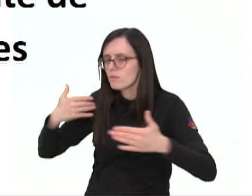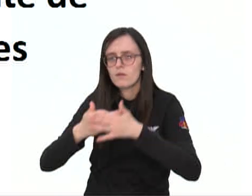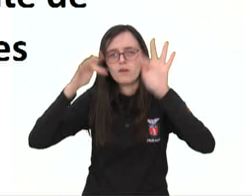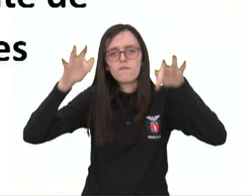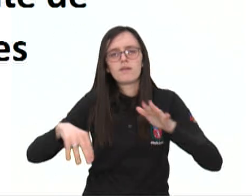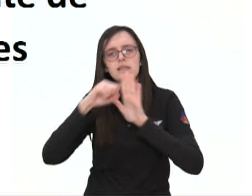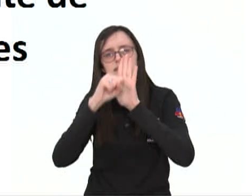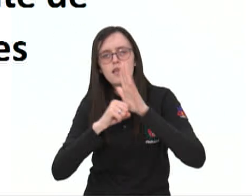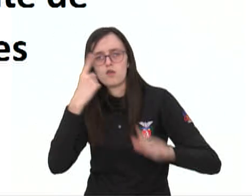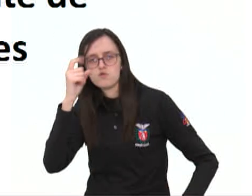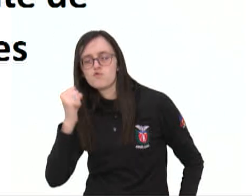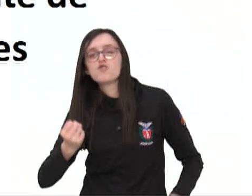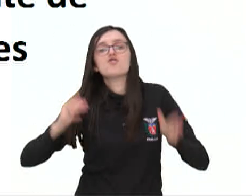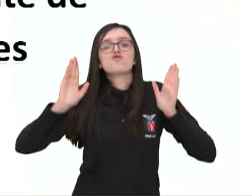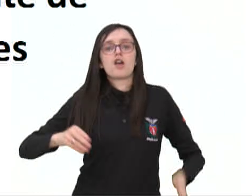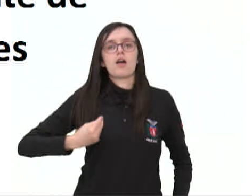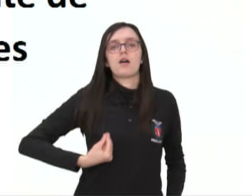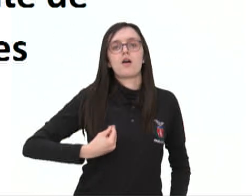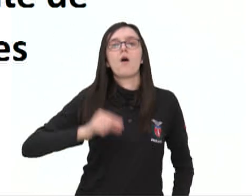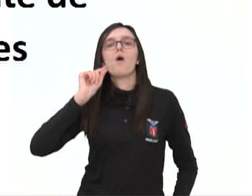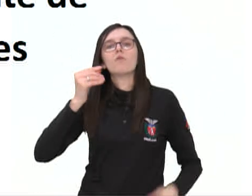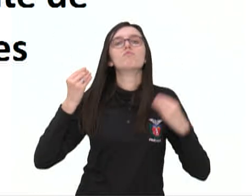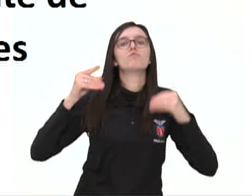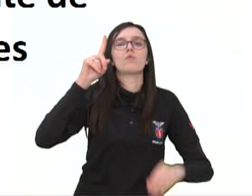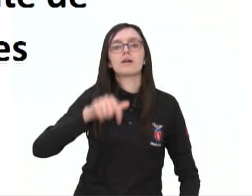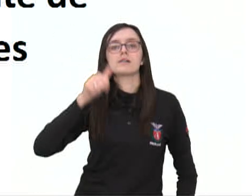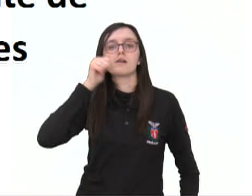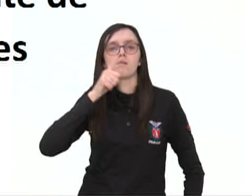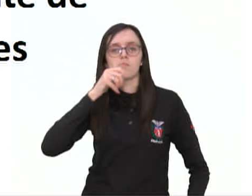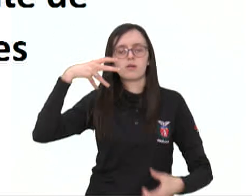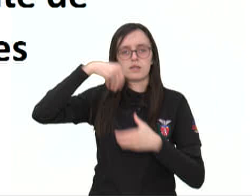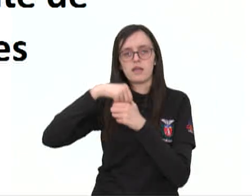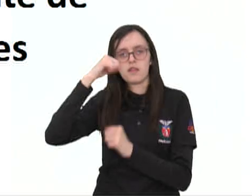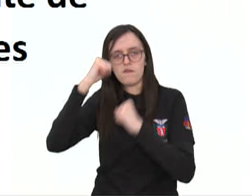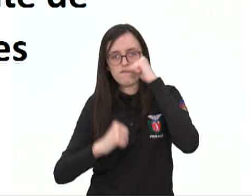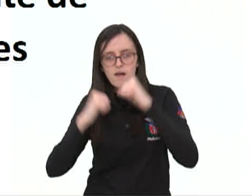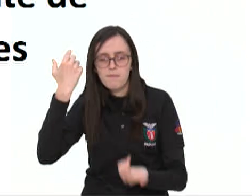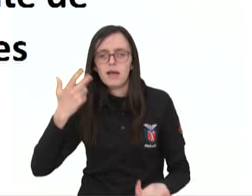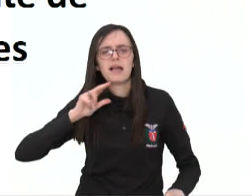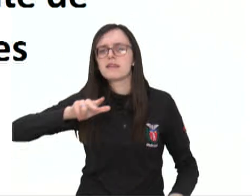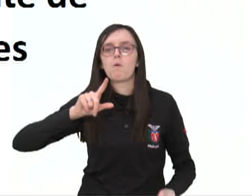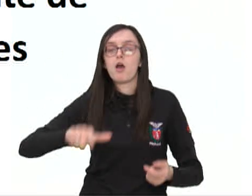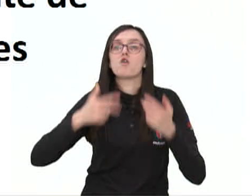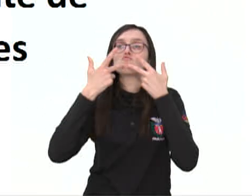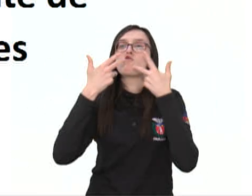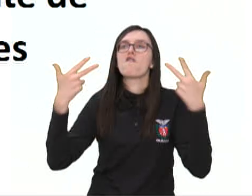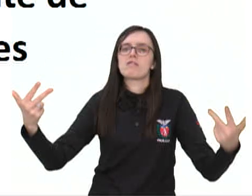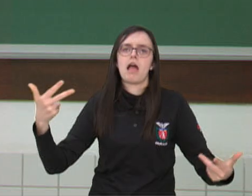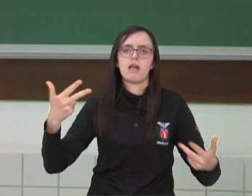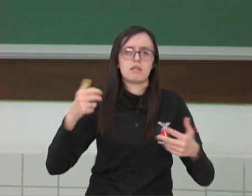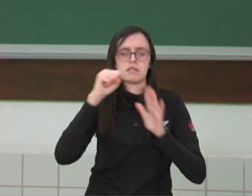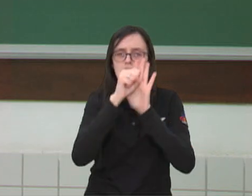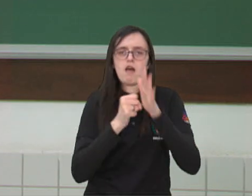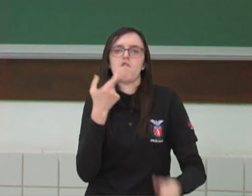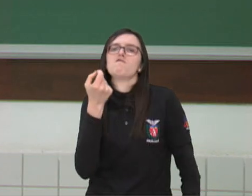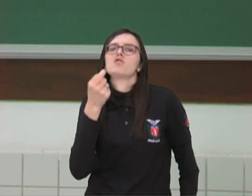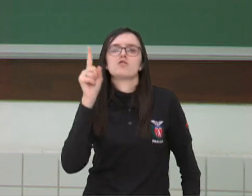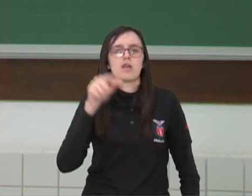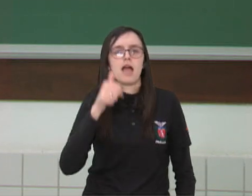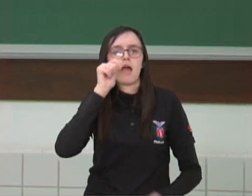século XVIII, já havia colocado mulheres nas fábricas. Então, não era uma novidade no século XX